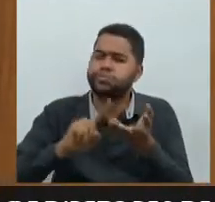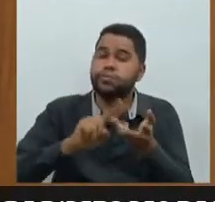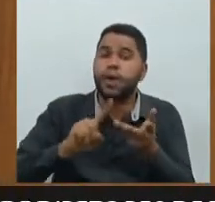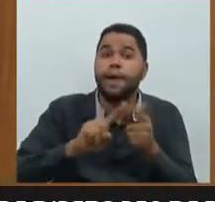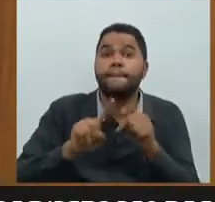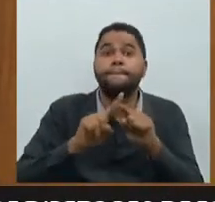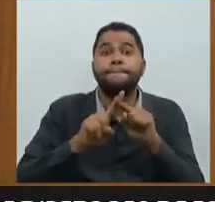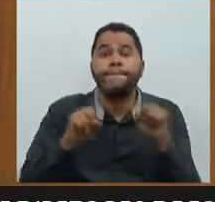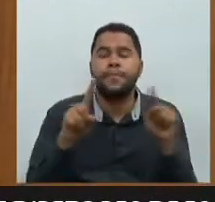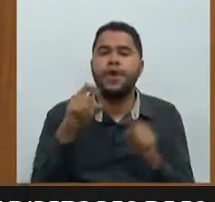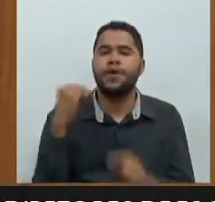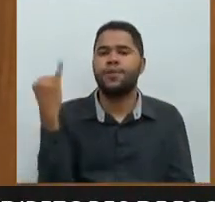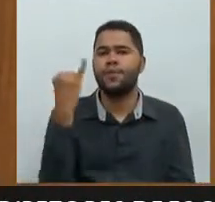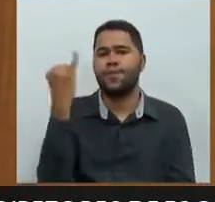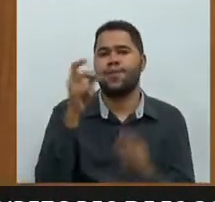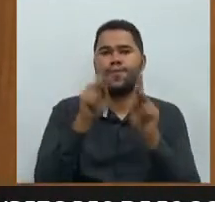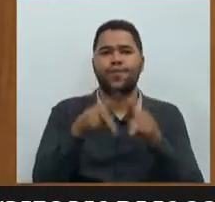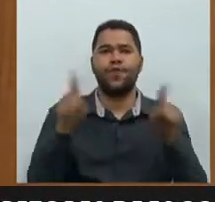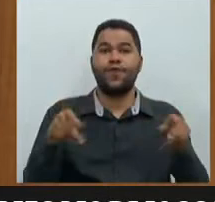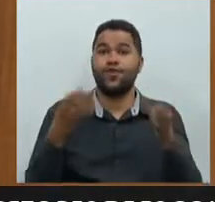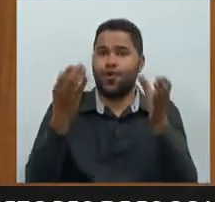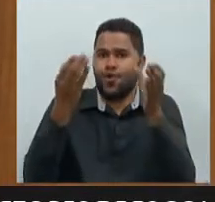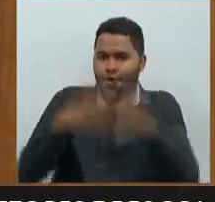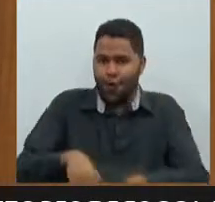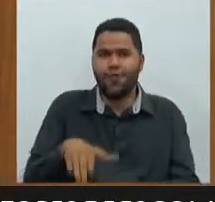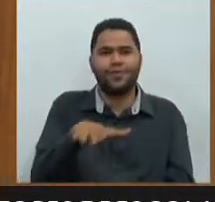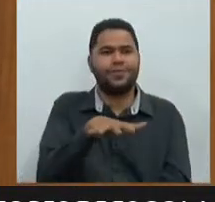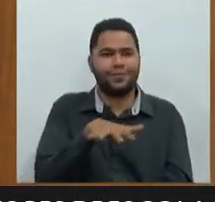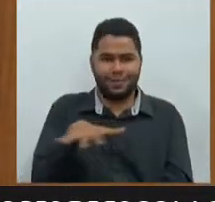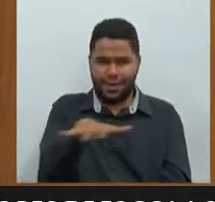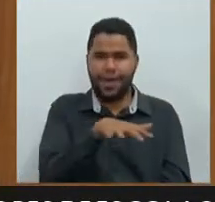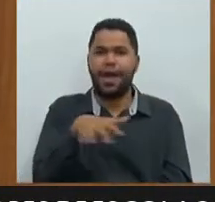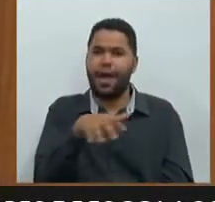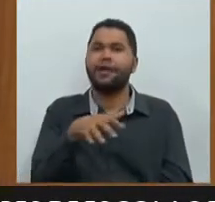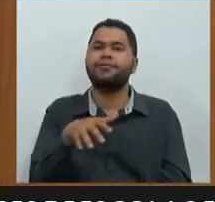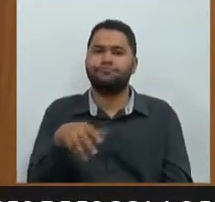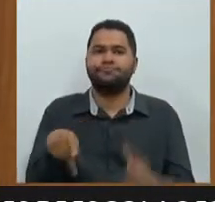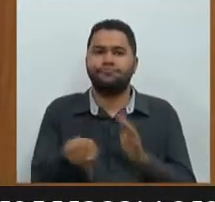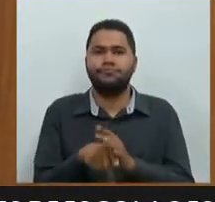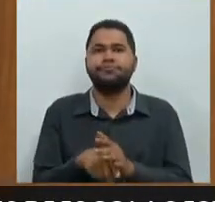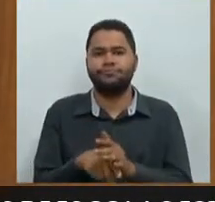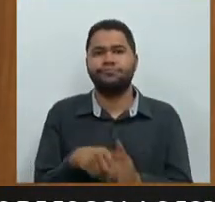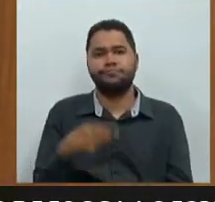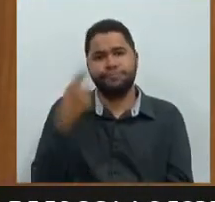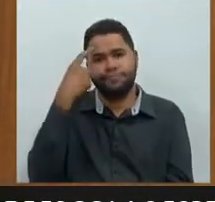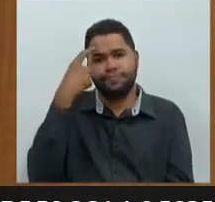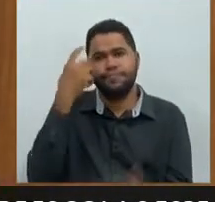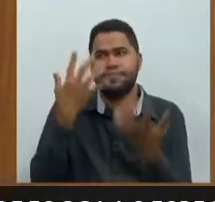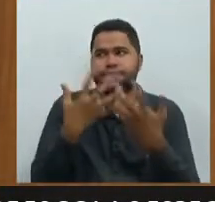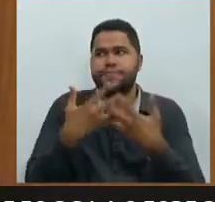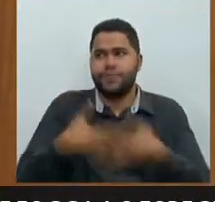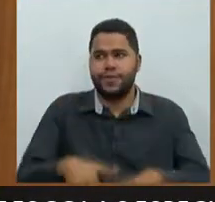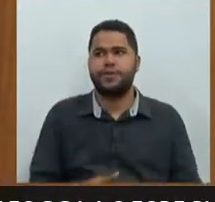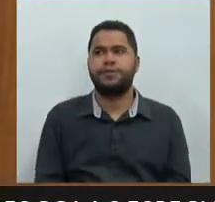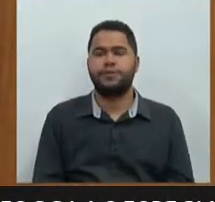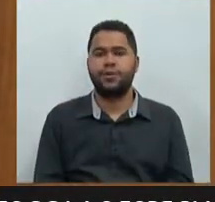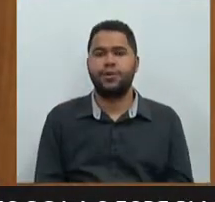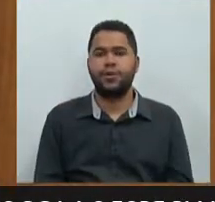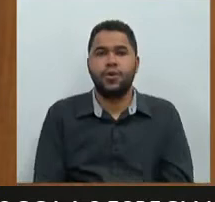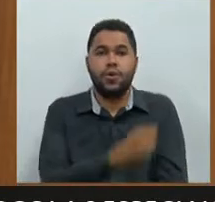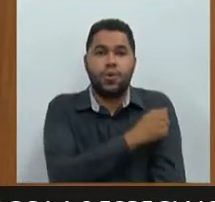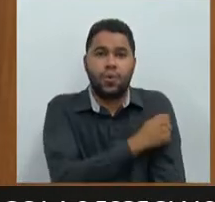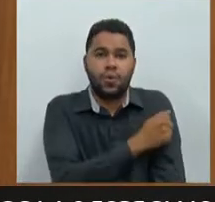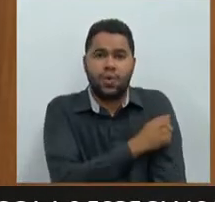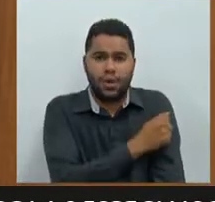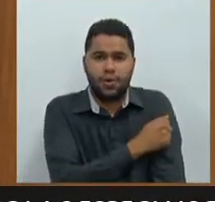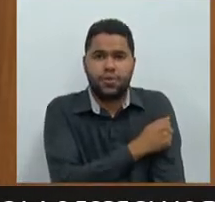a importância de se ter um professor concursado nessa área para atuar nas escolas tem que ser levada em consideração. O aluno que atua,